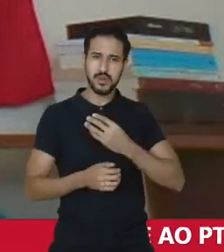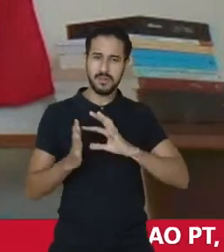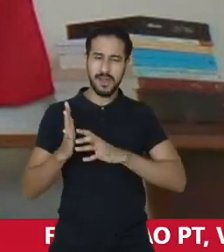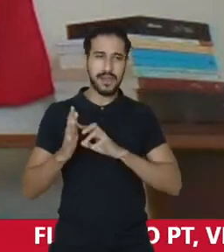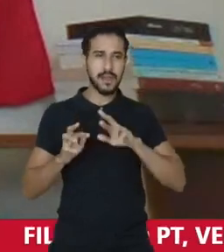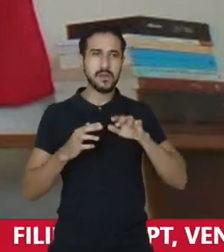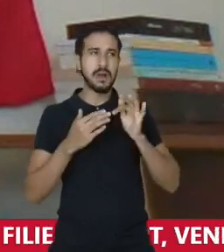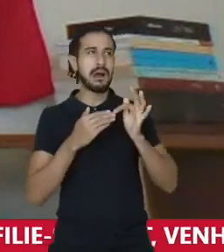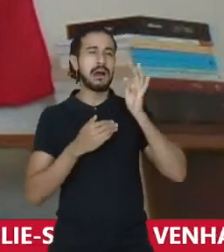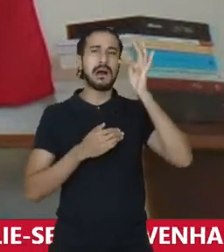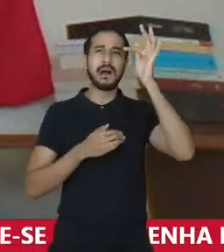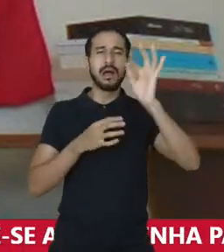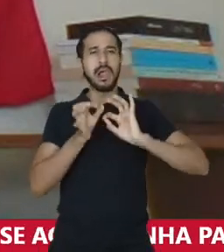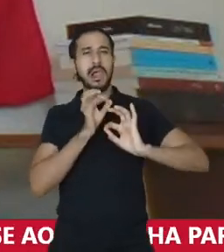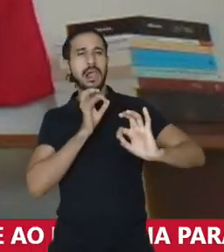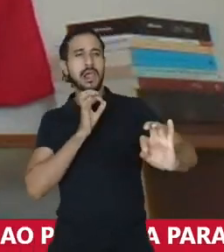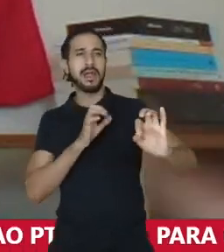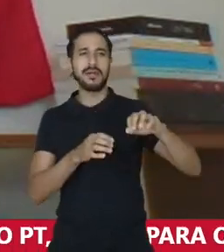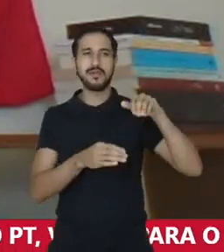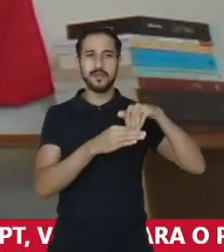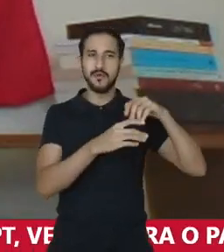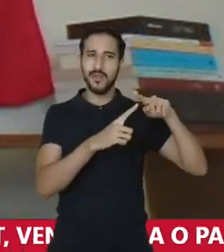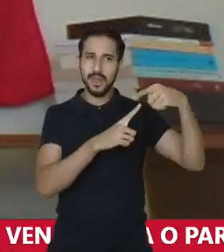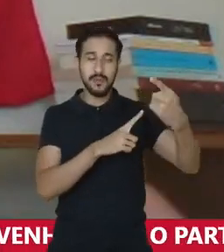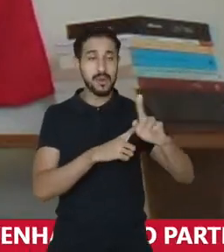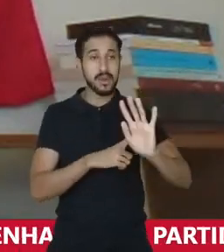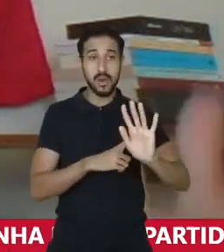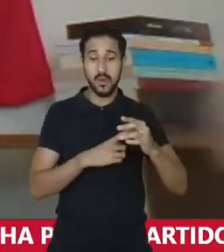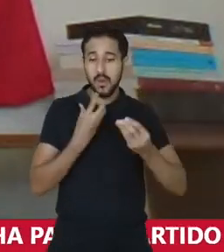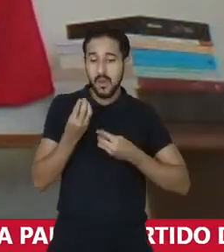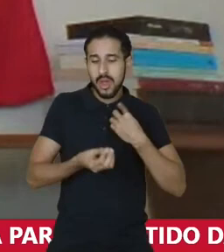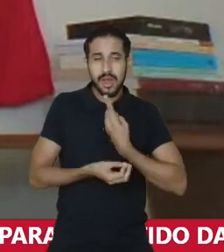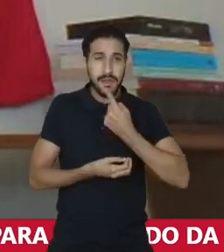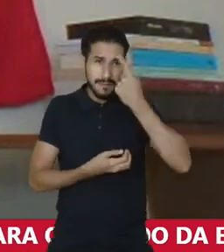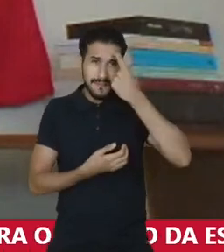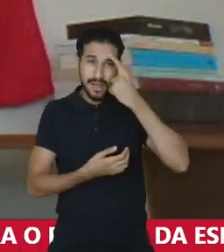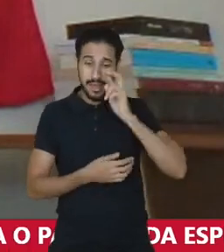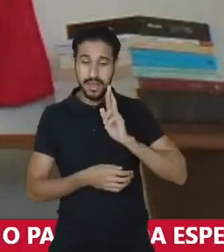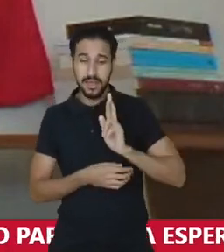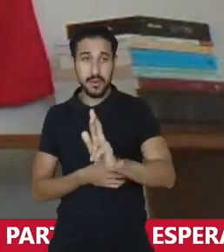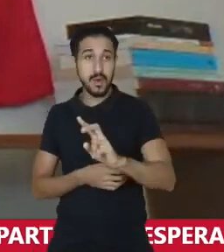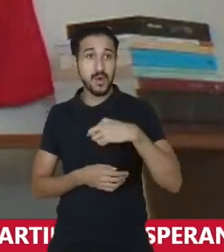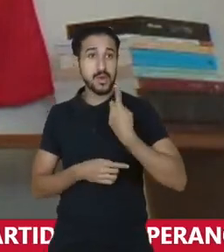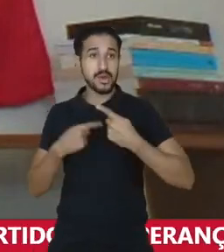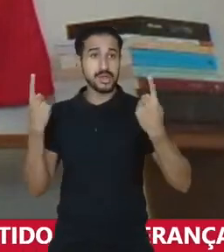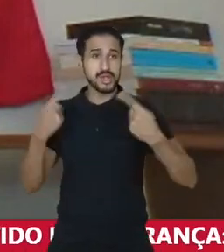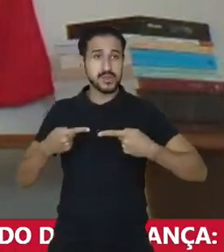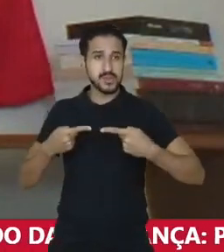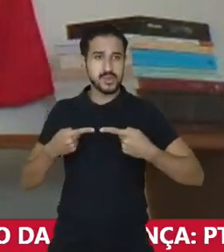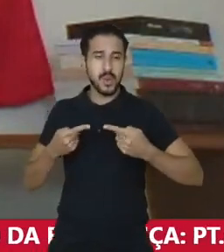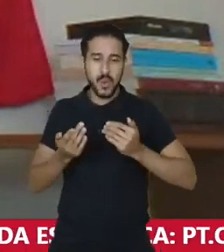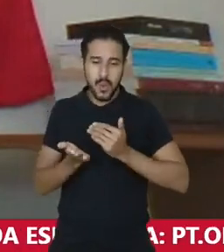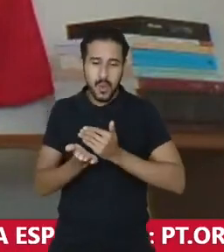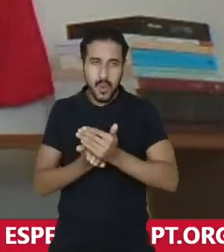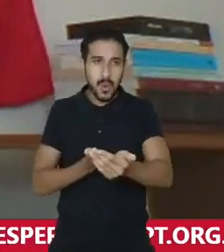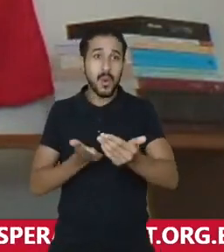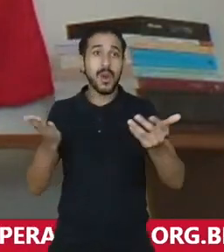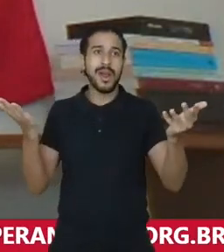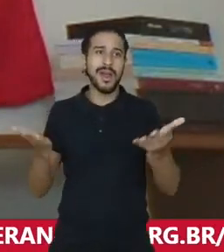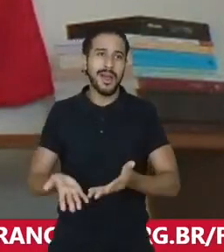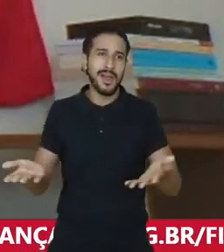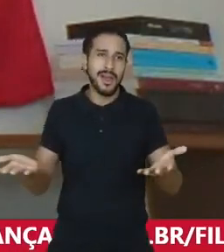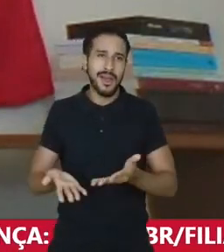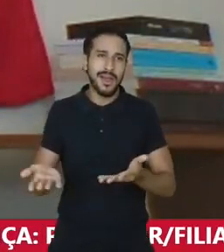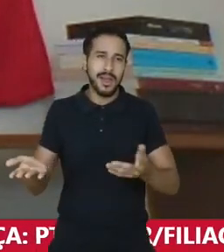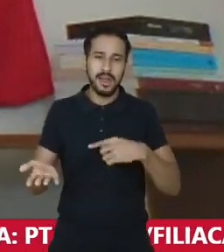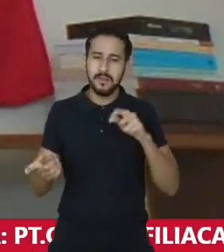num horizonte distante eleitoral. Então, acho que como é que a gente pensa que o resultado das nossas disputas começam a ser construídos desde já